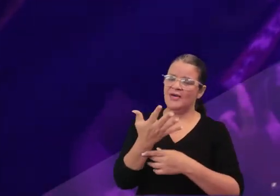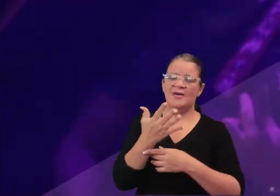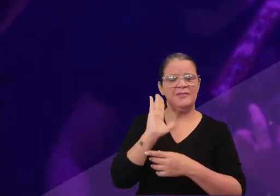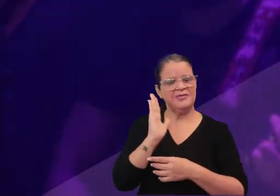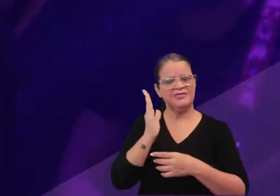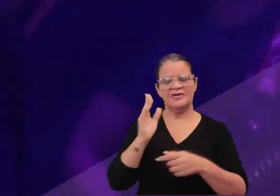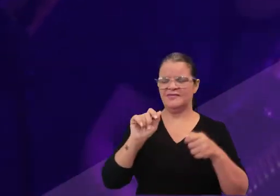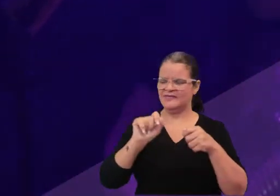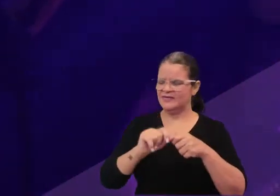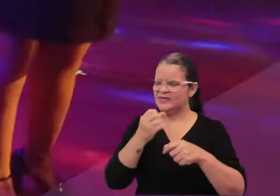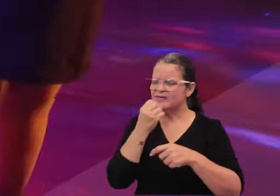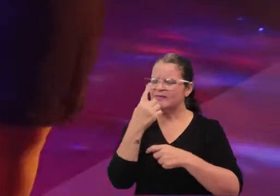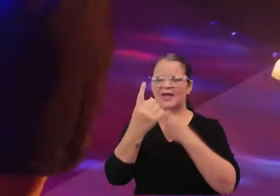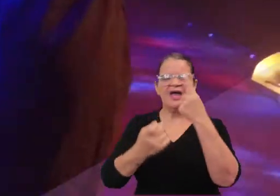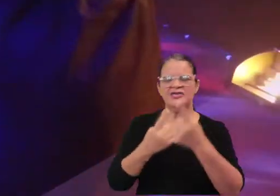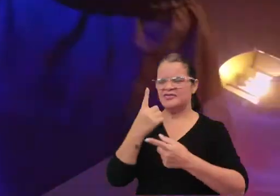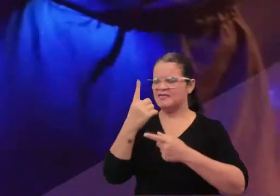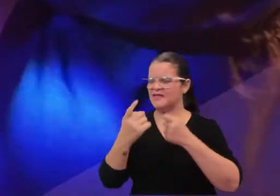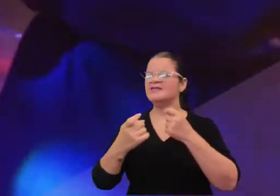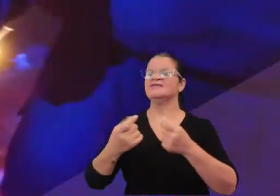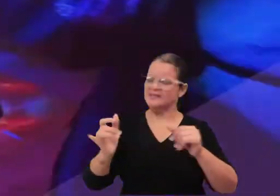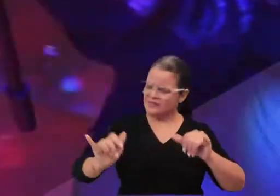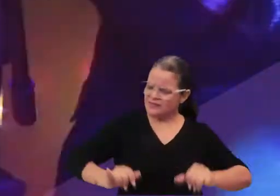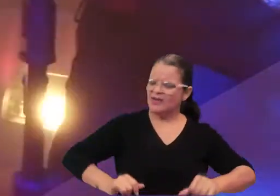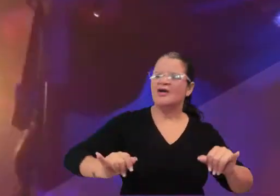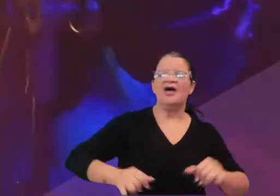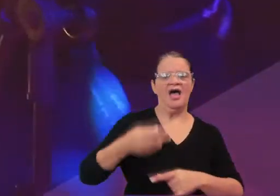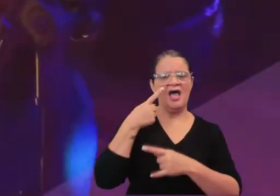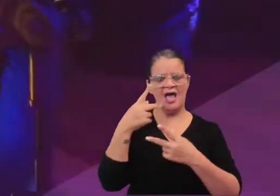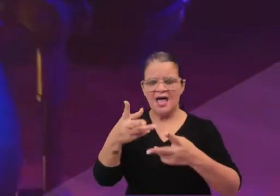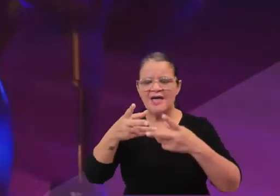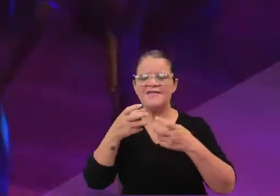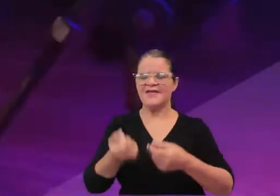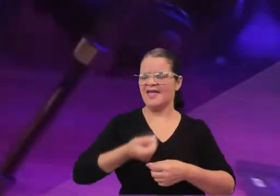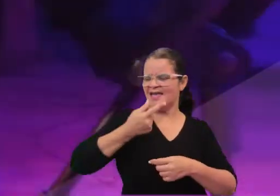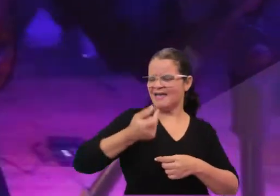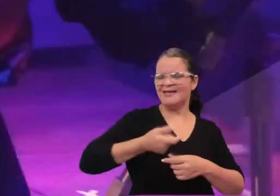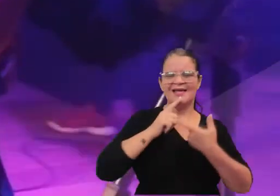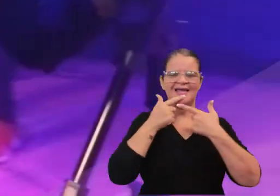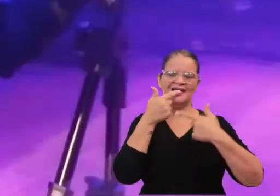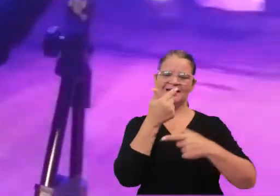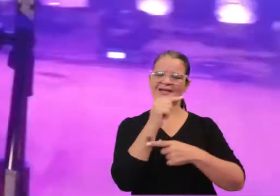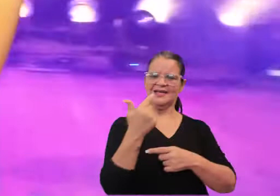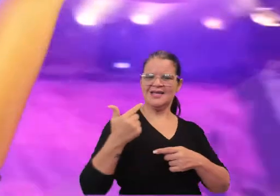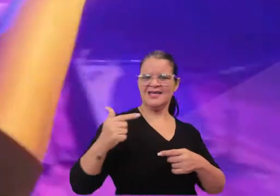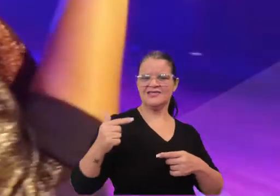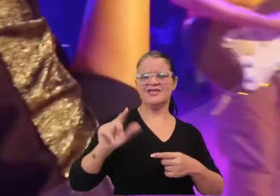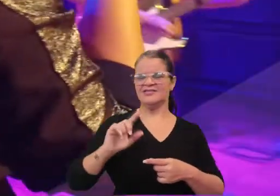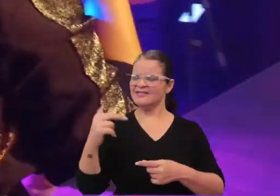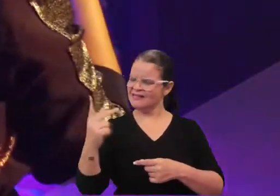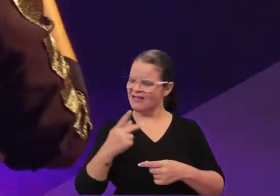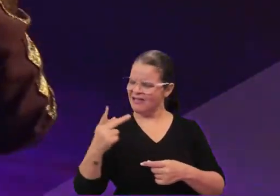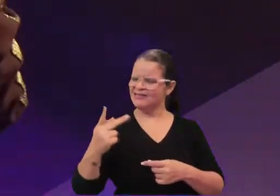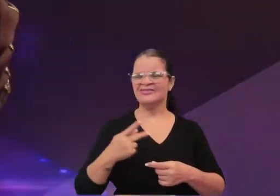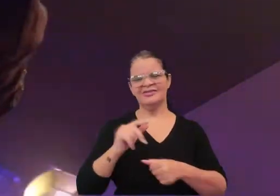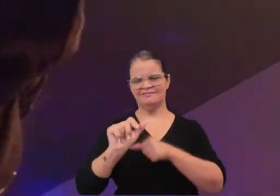Não vou negar, até foi bom. Faz bem levar às vezes uns tapas na cara e ver a